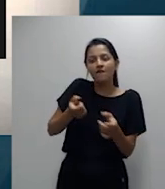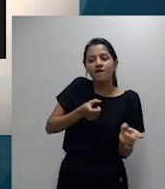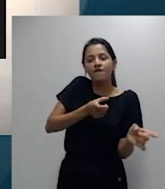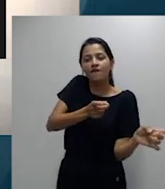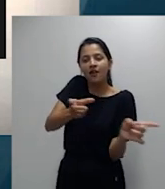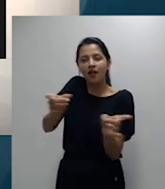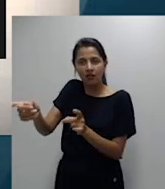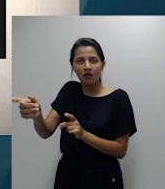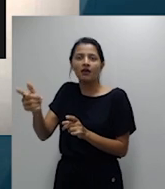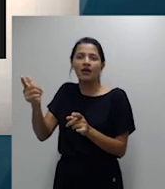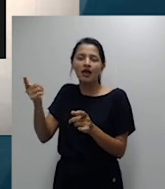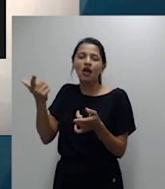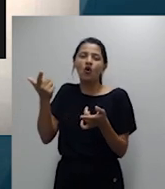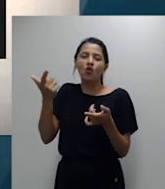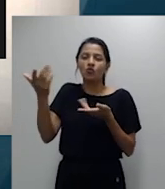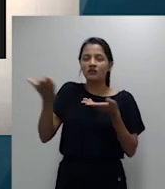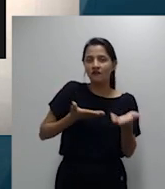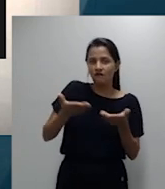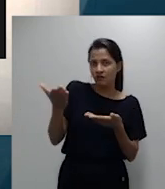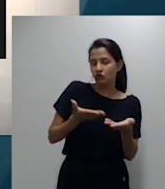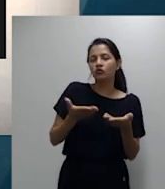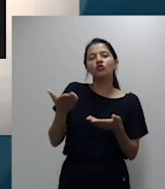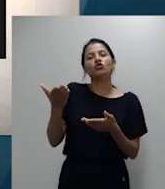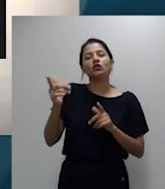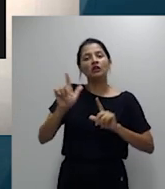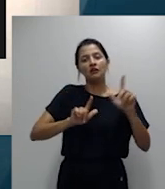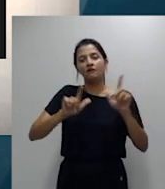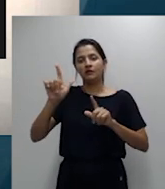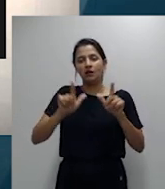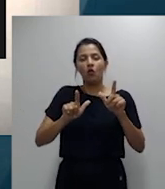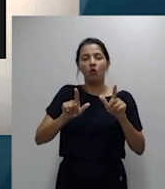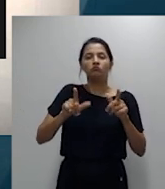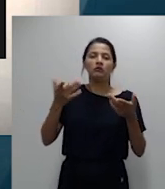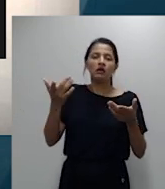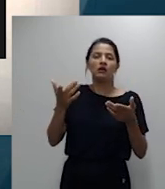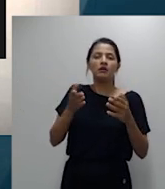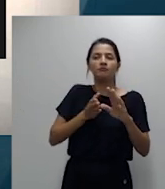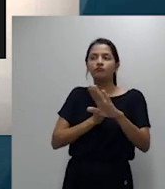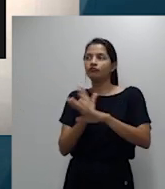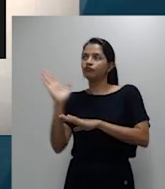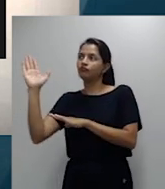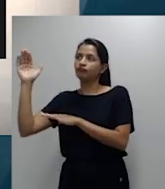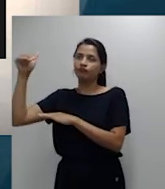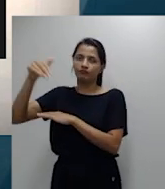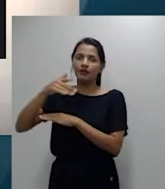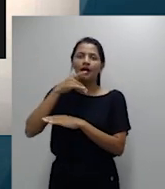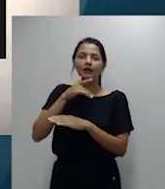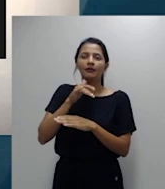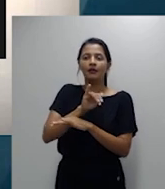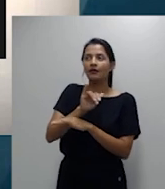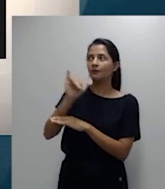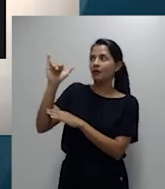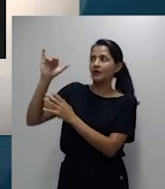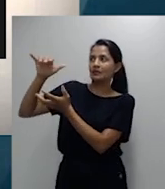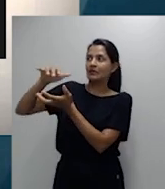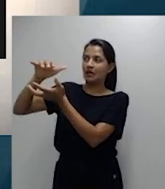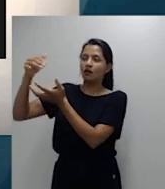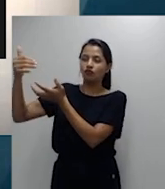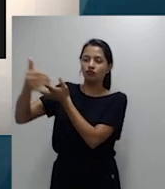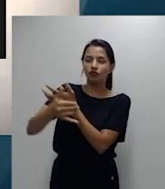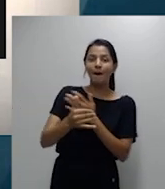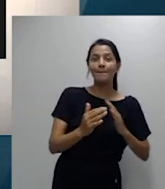televisão e o transmitem via satélite até a residência dos seus usuários